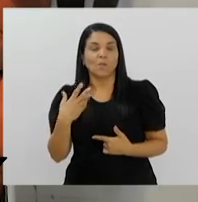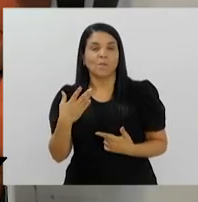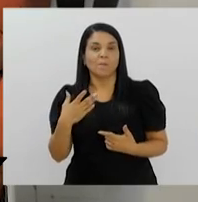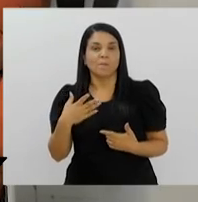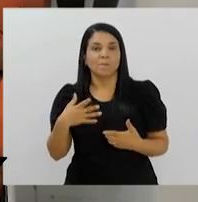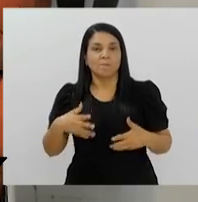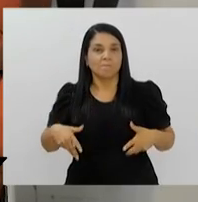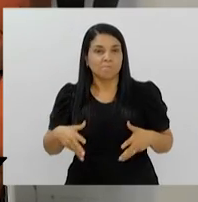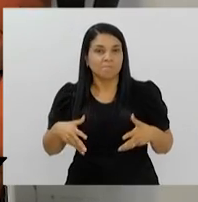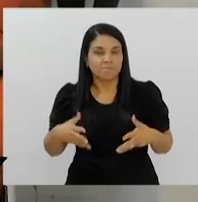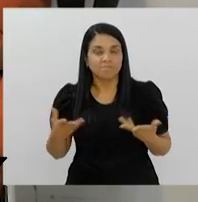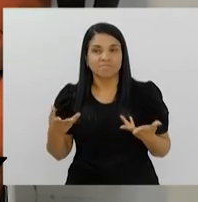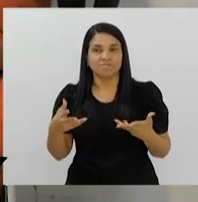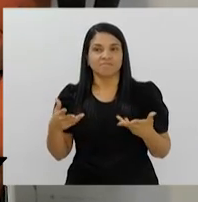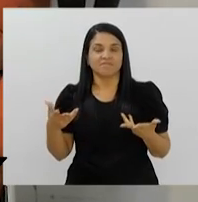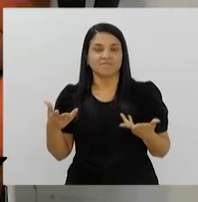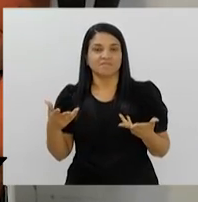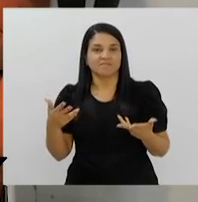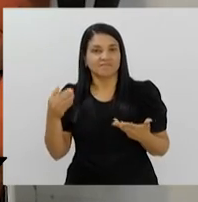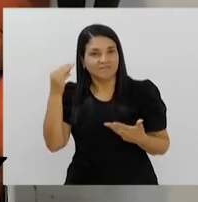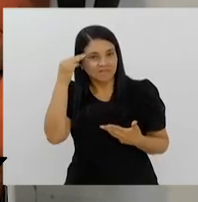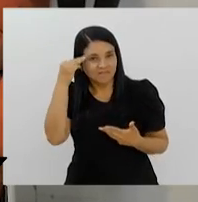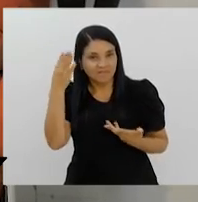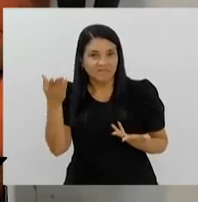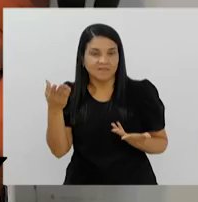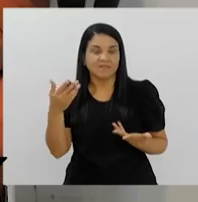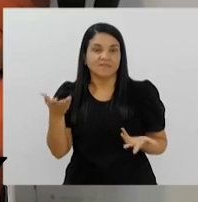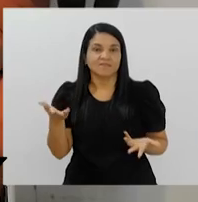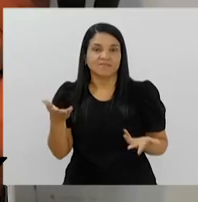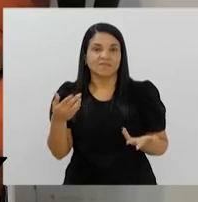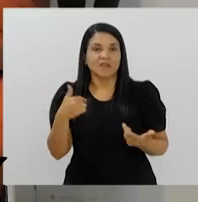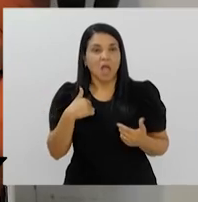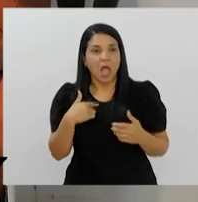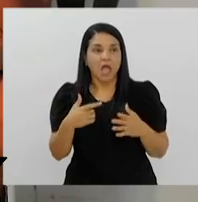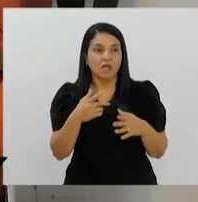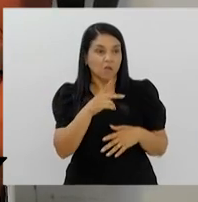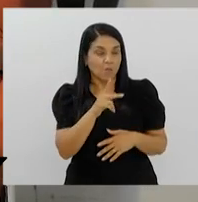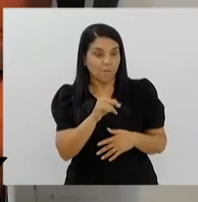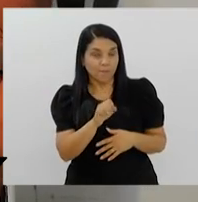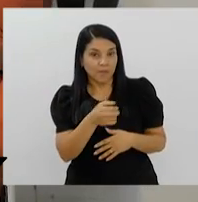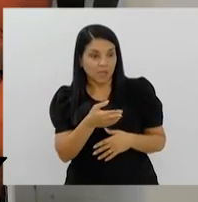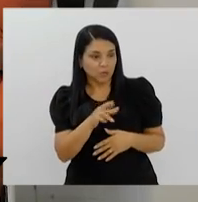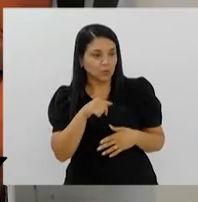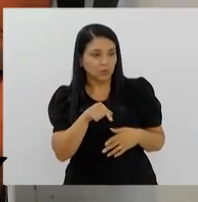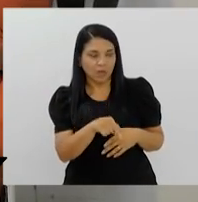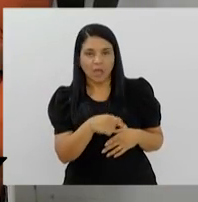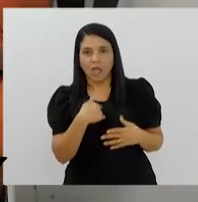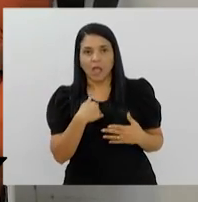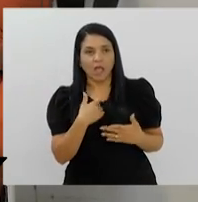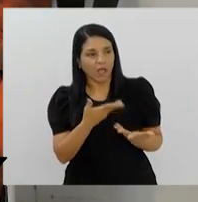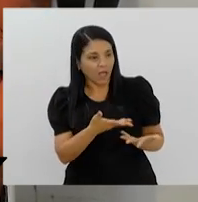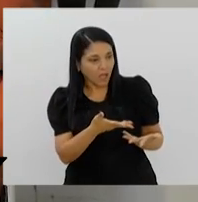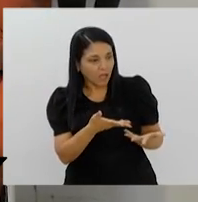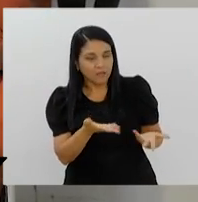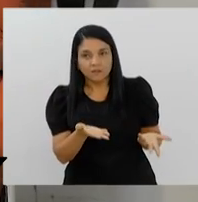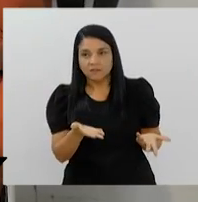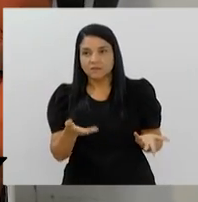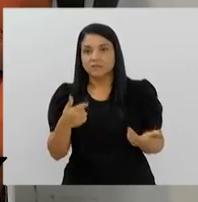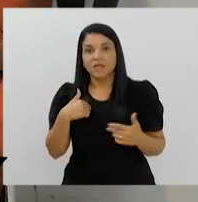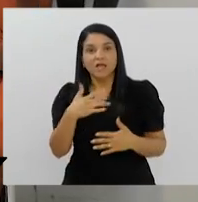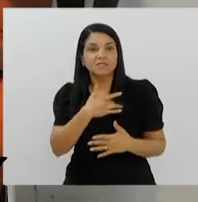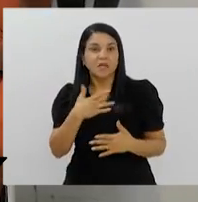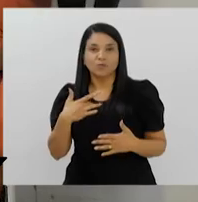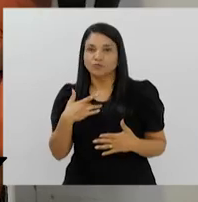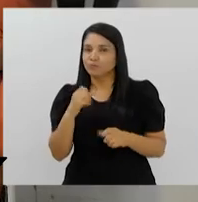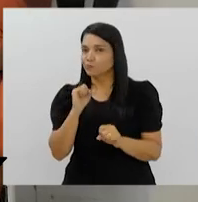estão morrendo porque assim olha nós vamos criar um canal Ok é tudo muito lindo no papel mas a saúde dos nossos filhos